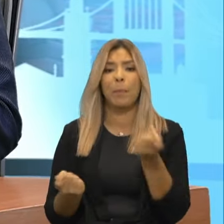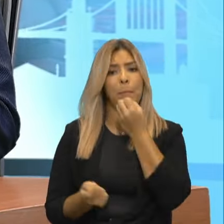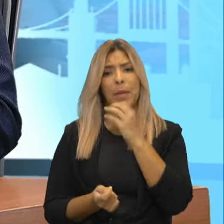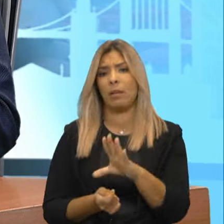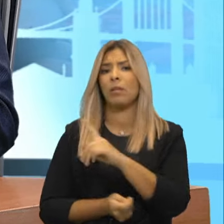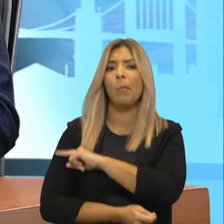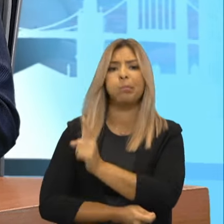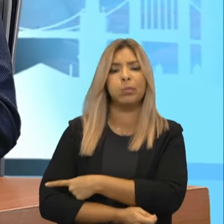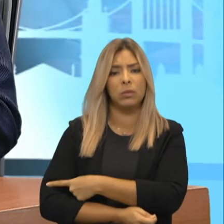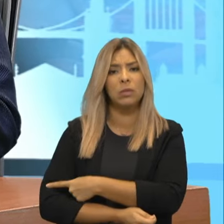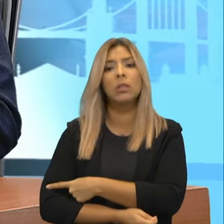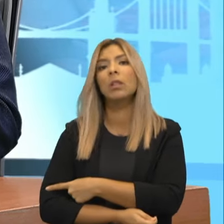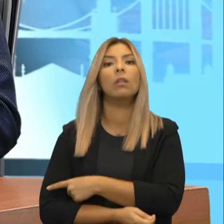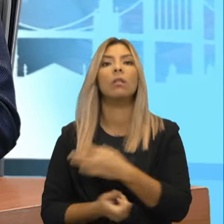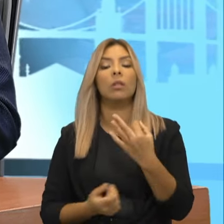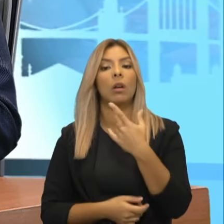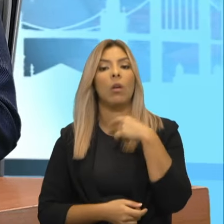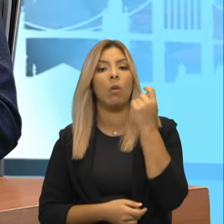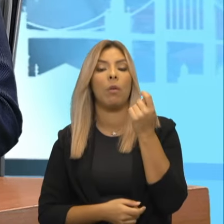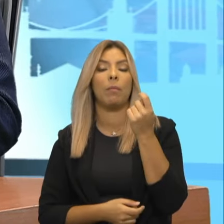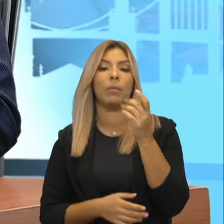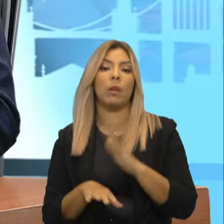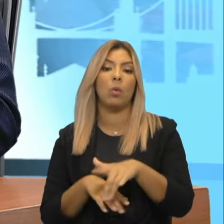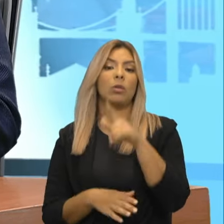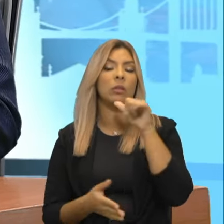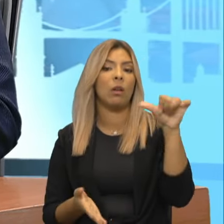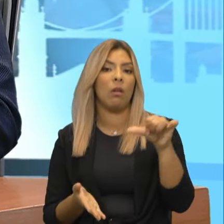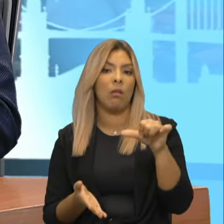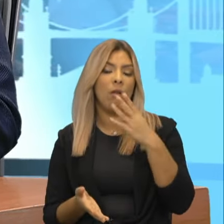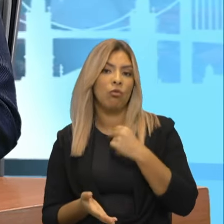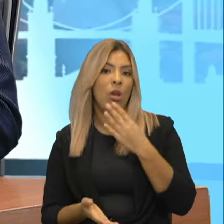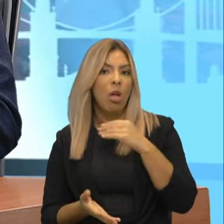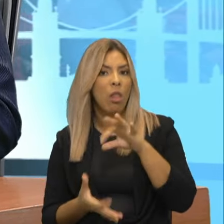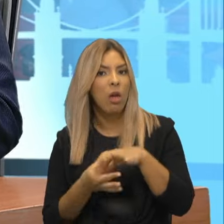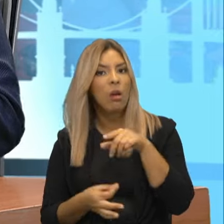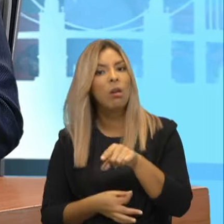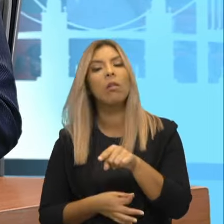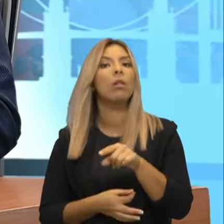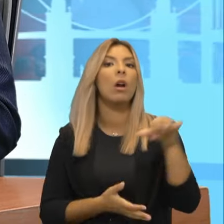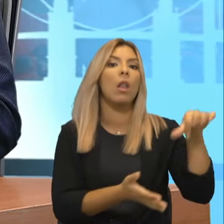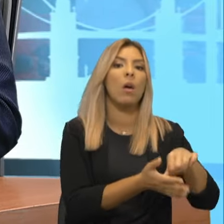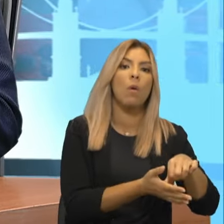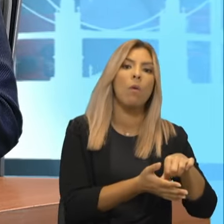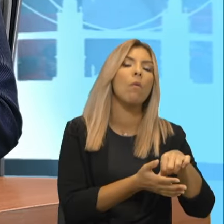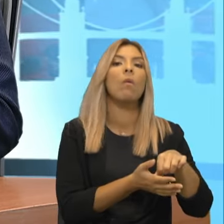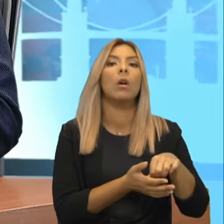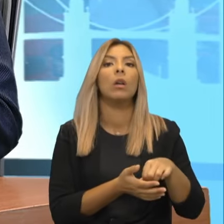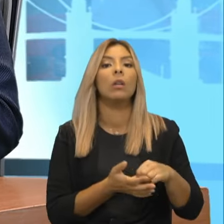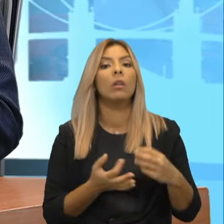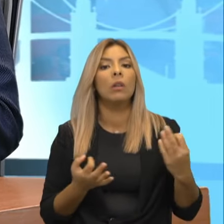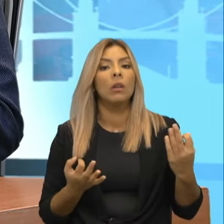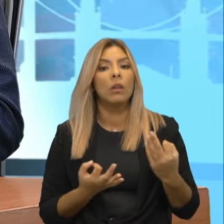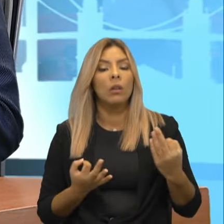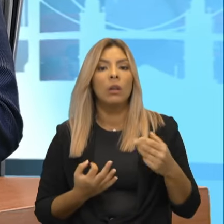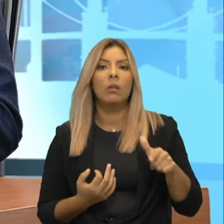programa nuclear iraniano, a Europa foi importante para ajudar, no fundo, a tentar acalmar a situação. Hoje em dia parece-me que a